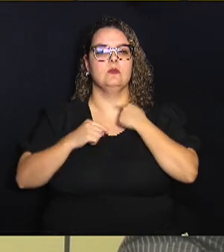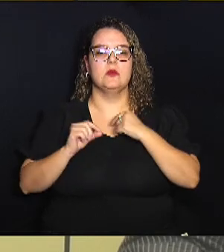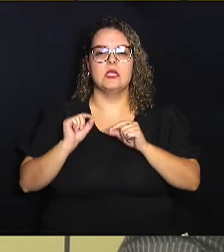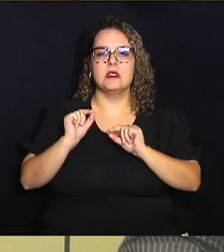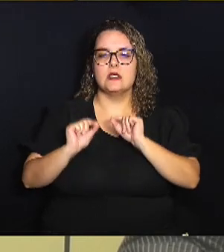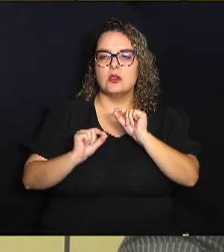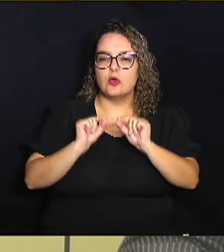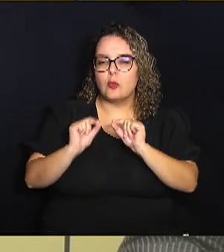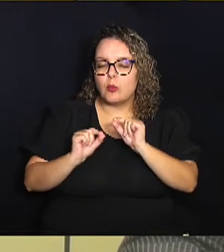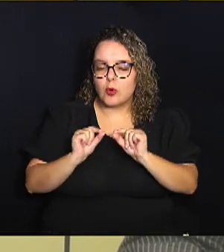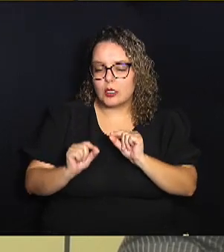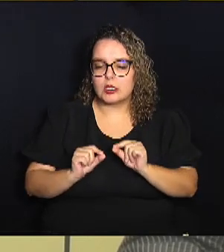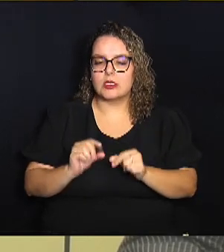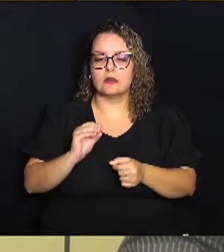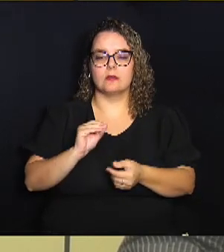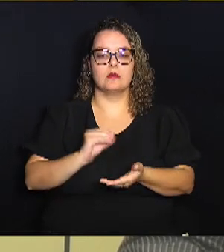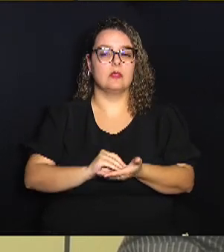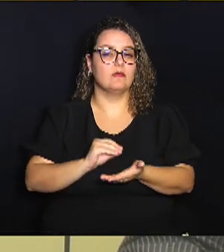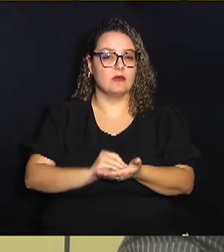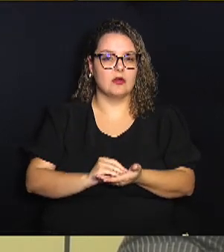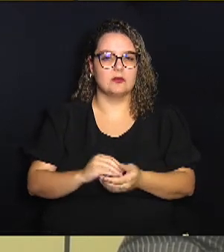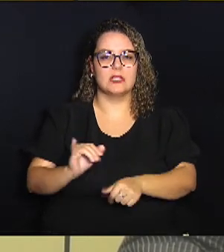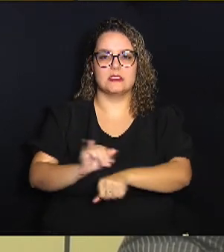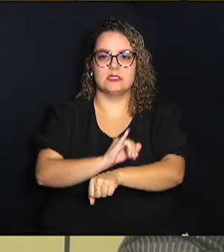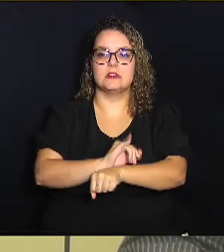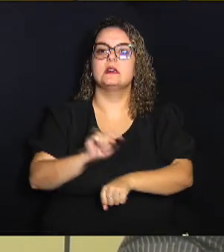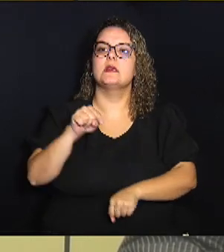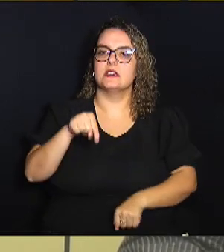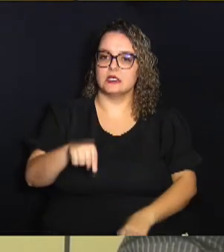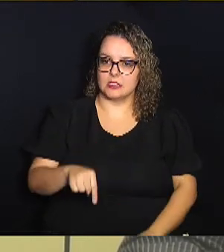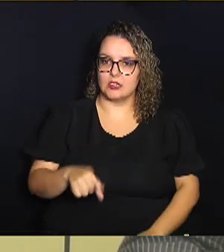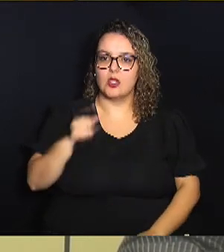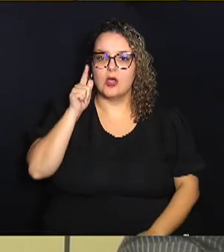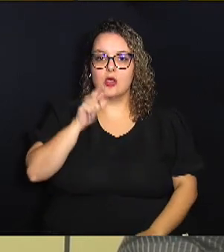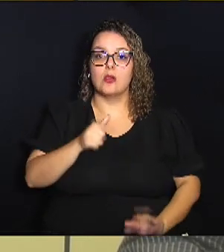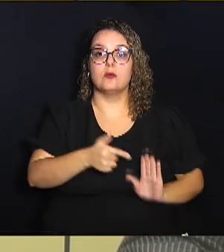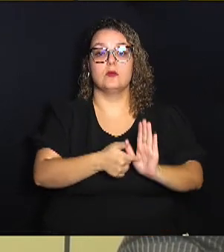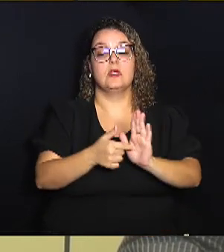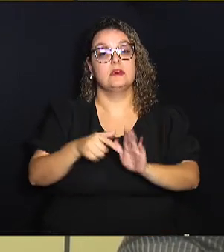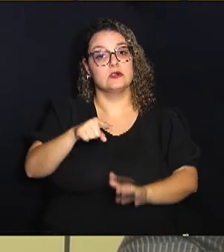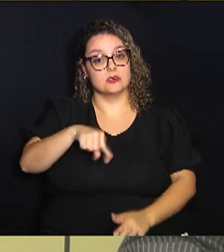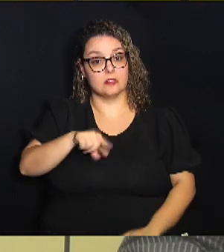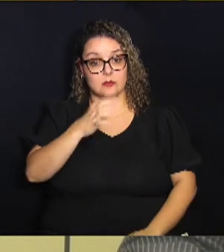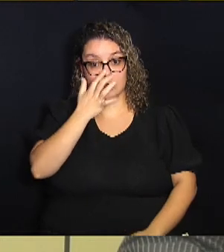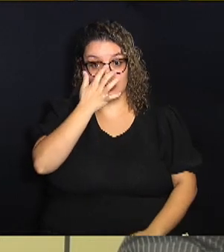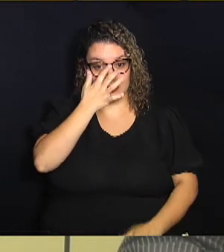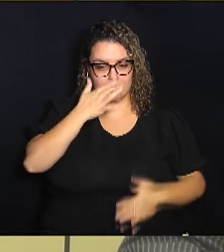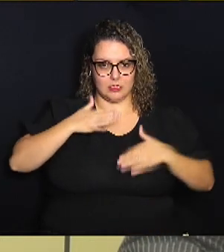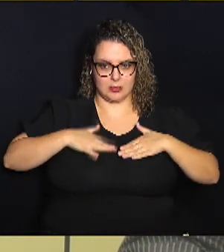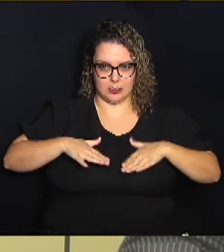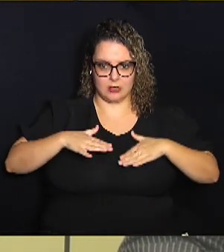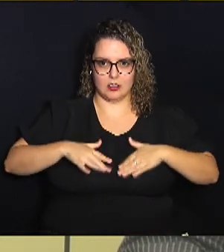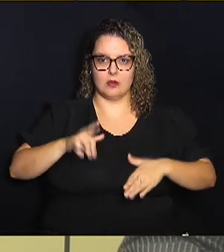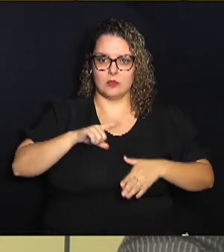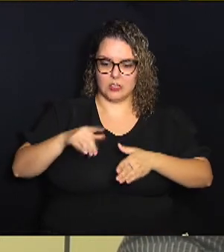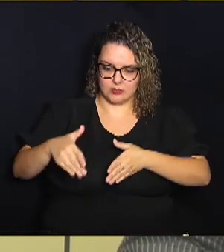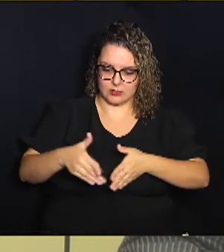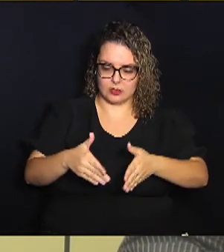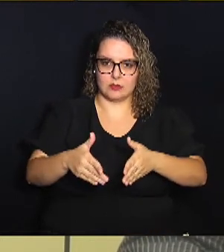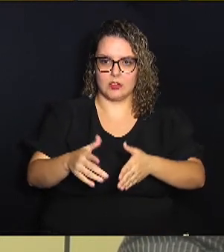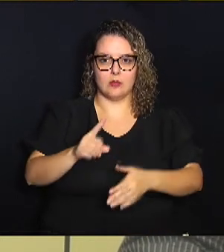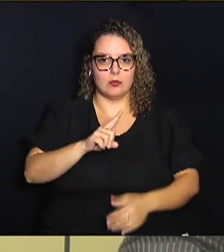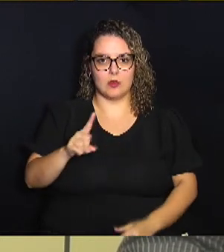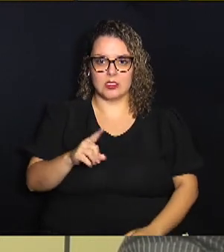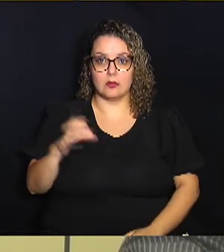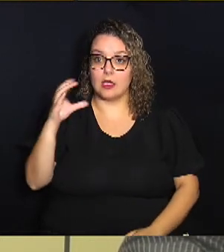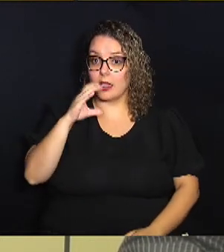da estratégia, vamos dizer assim. E aí é nesse ponto que a gente consegue mostrar para eles que, calma, né? Tem um caminho, mas não é tão